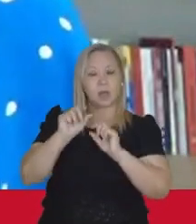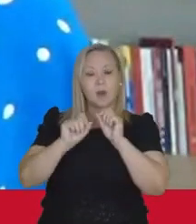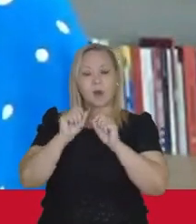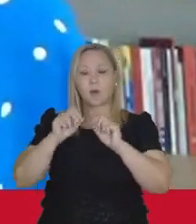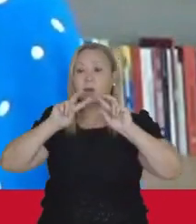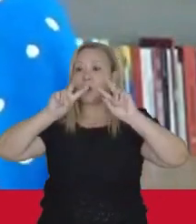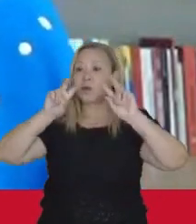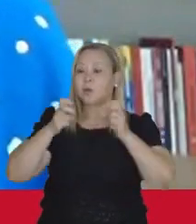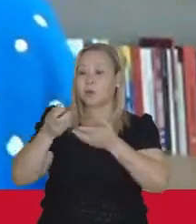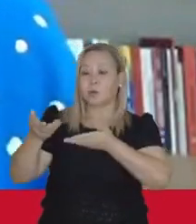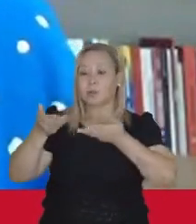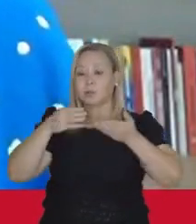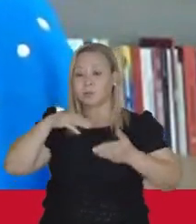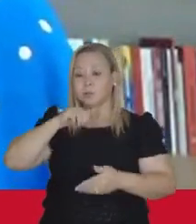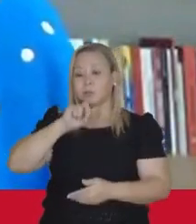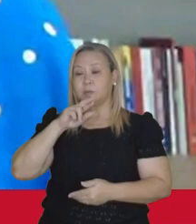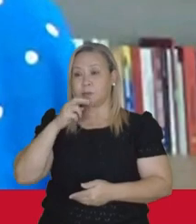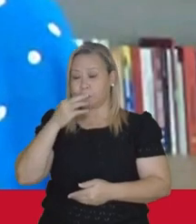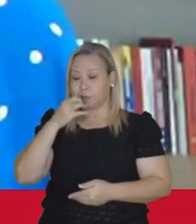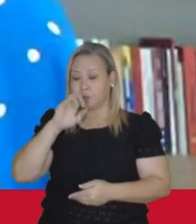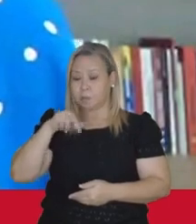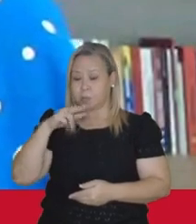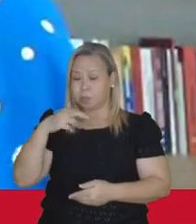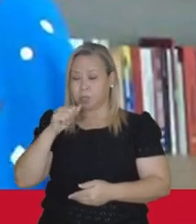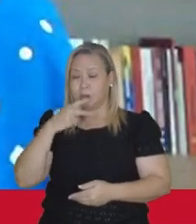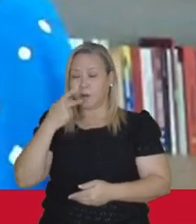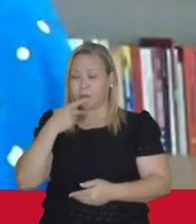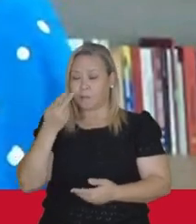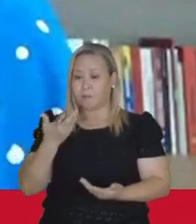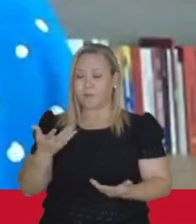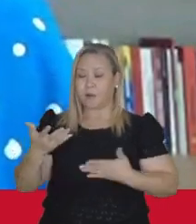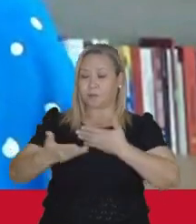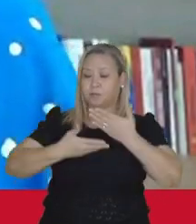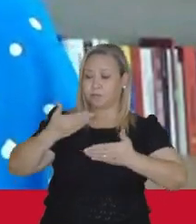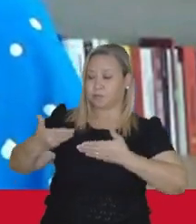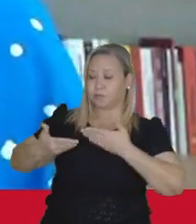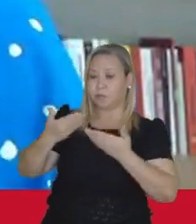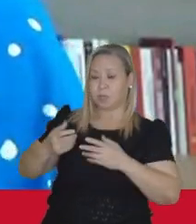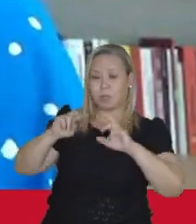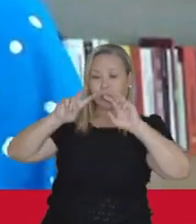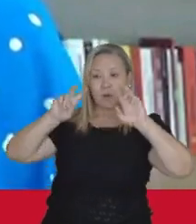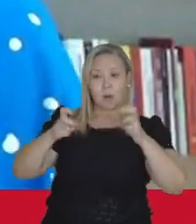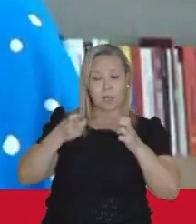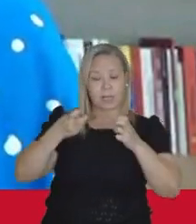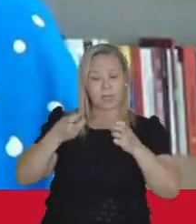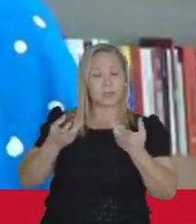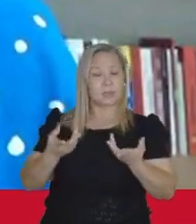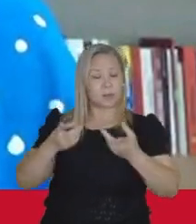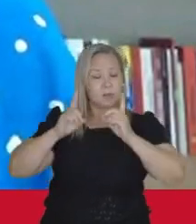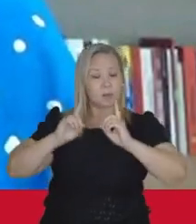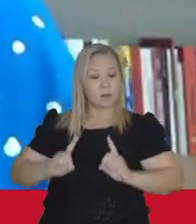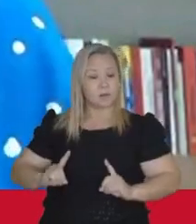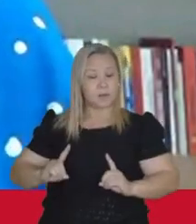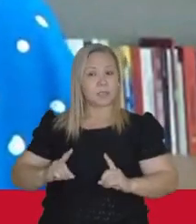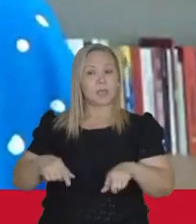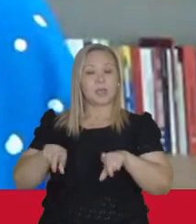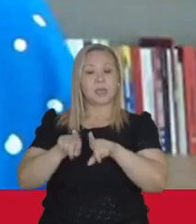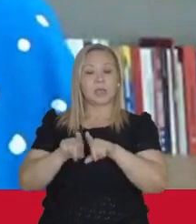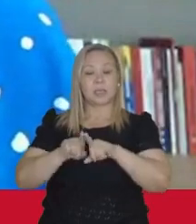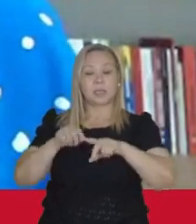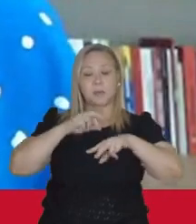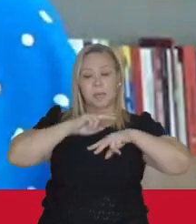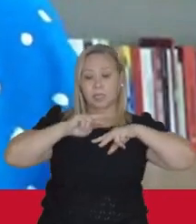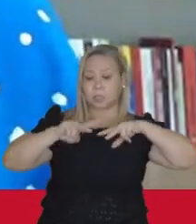assunto trazido pela Martinha, né, na interseccionalidade com a questão da deficiência e com a questão de gênero, e também destacando